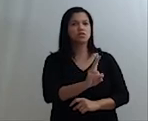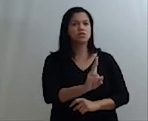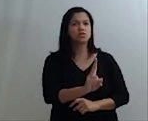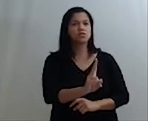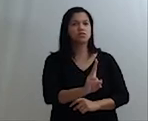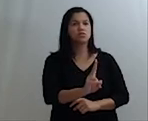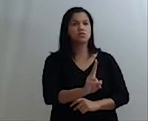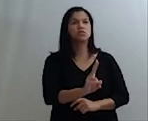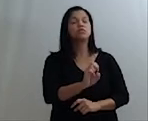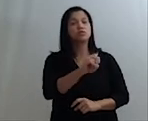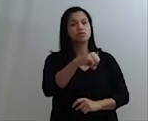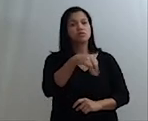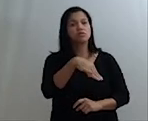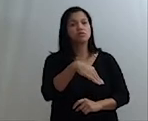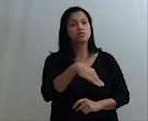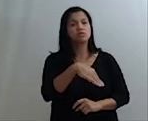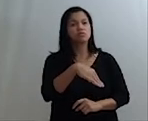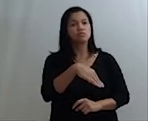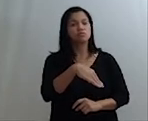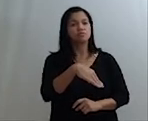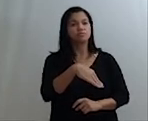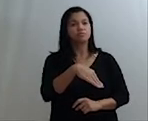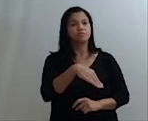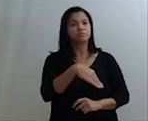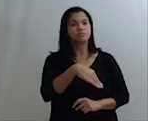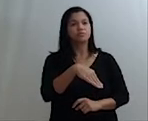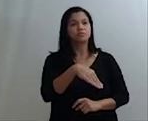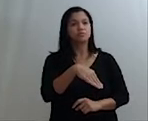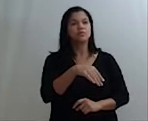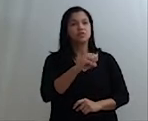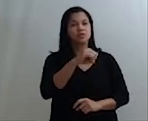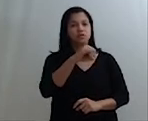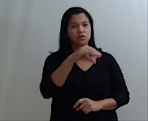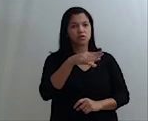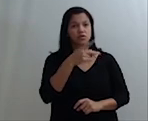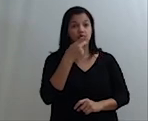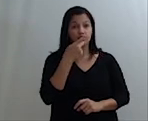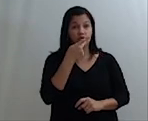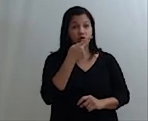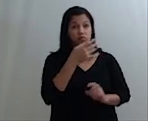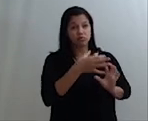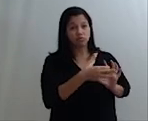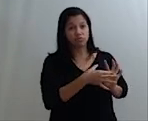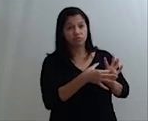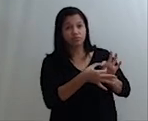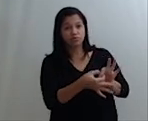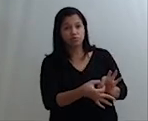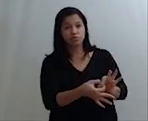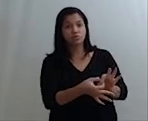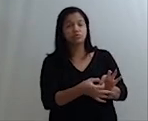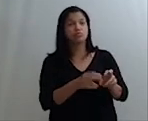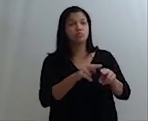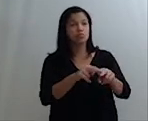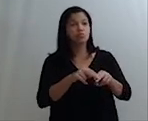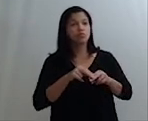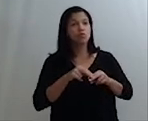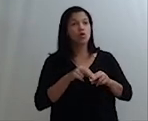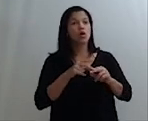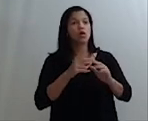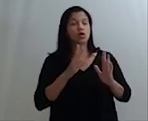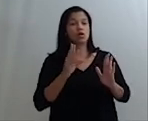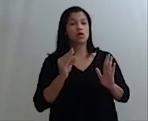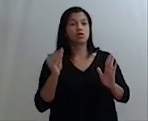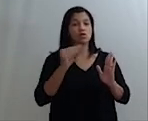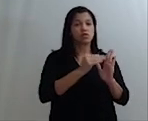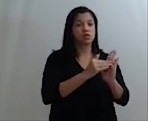sim excelência eu sim excelência eu só estou constando por conta do parecer pelo conhecimento do